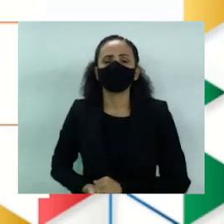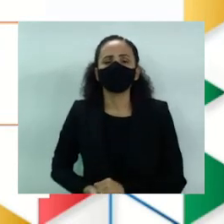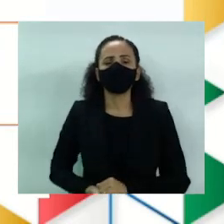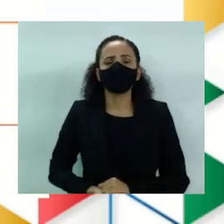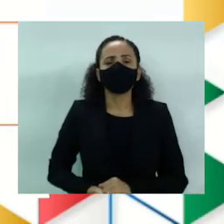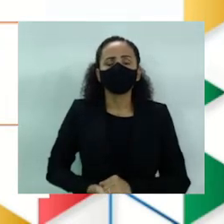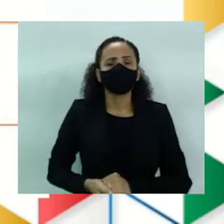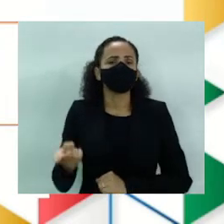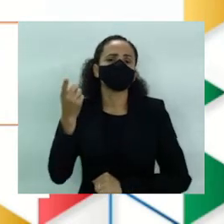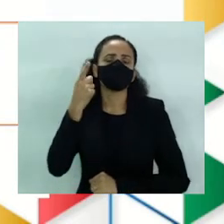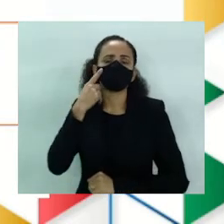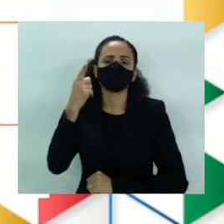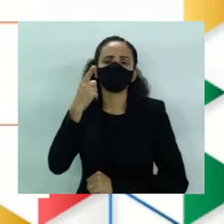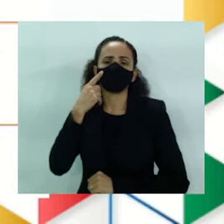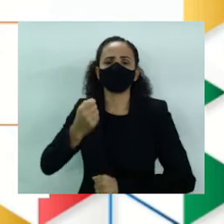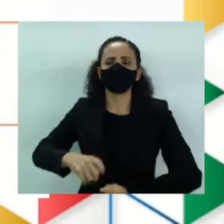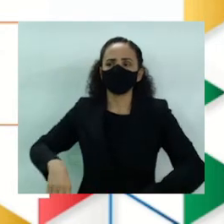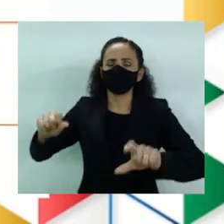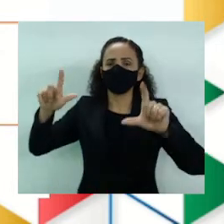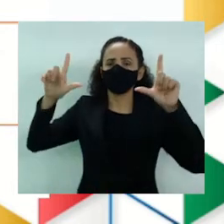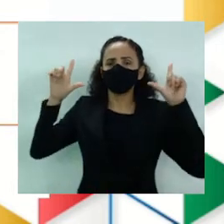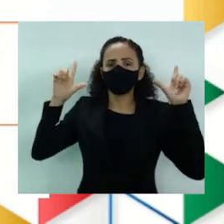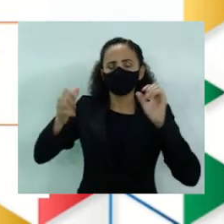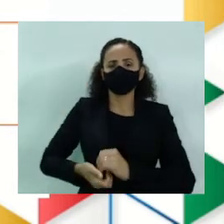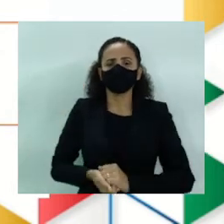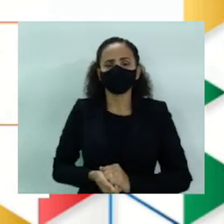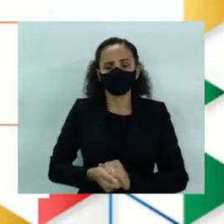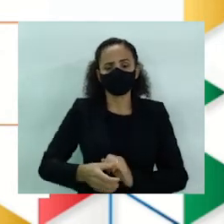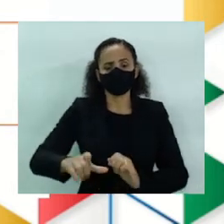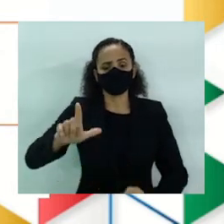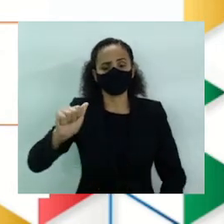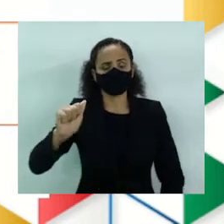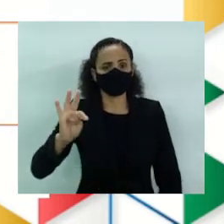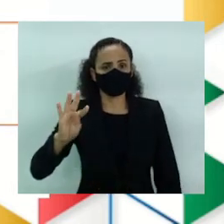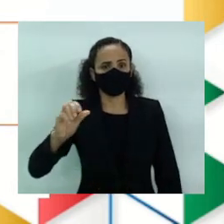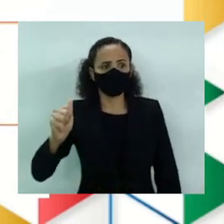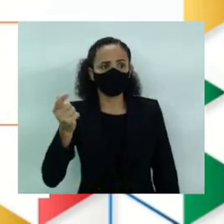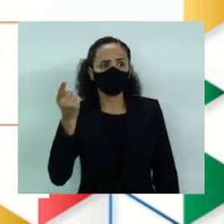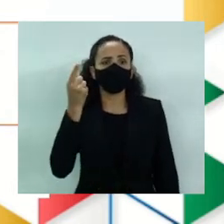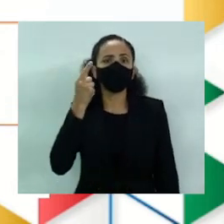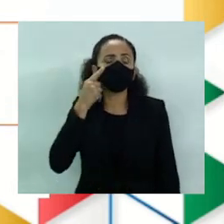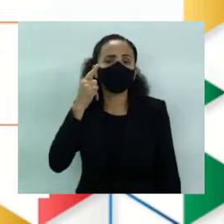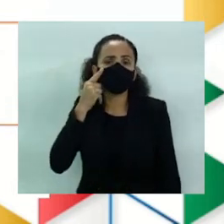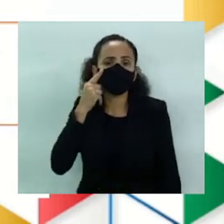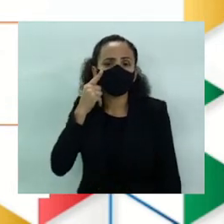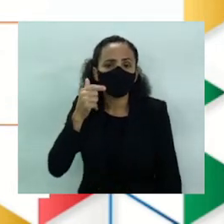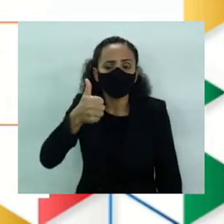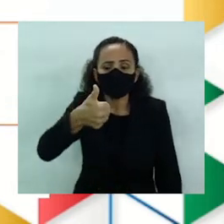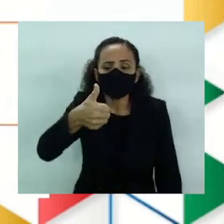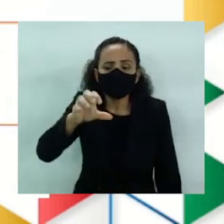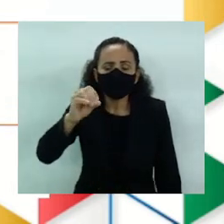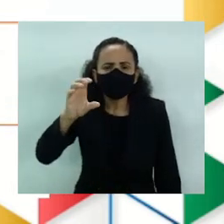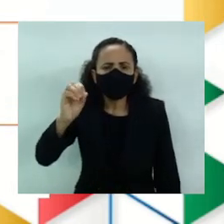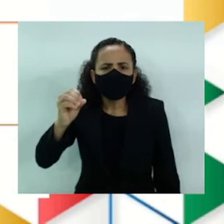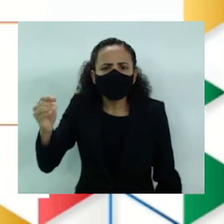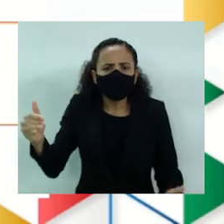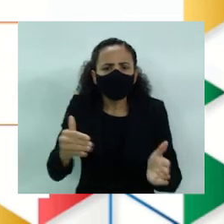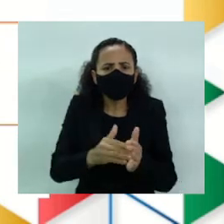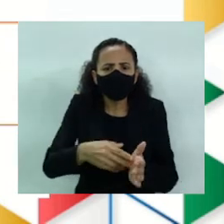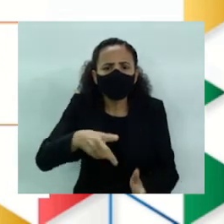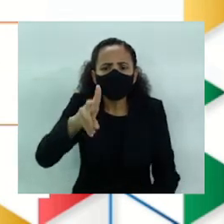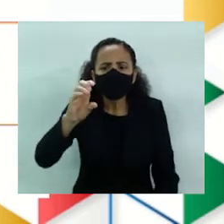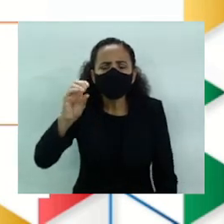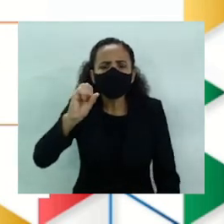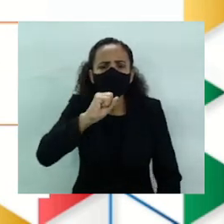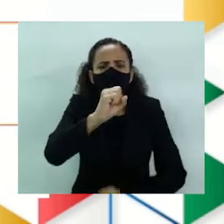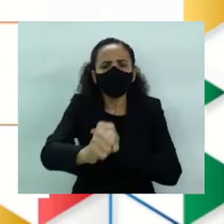Já vocês podem observar na tela as latas de alumínio. Olha o tempo, de 100 a 500 anos de decomposição. É